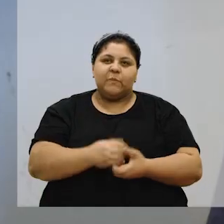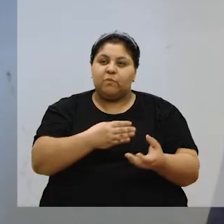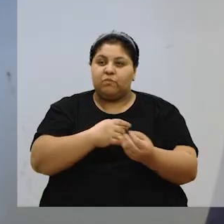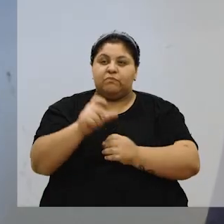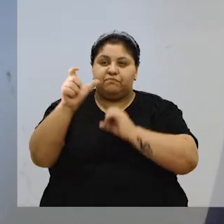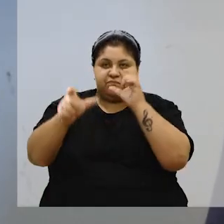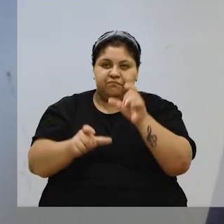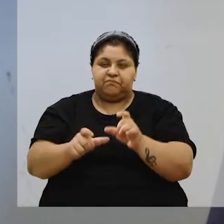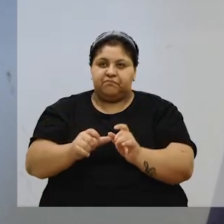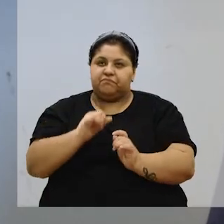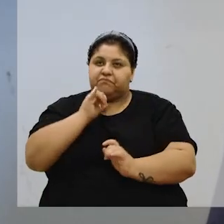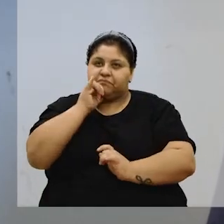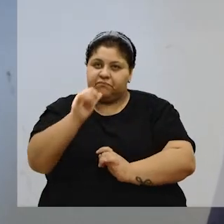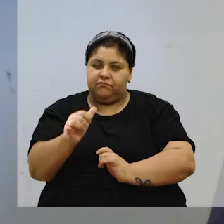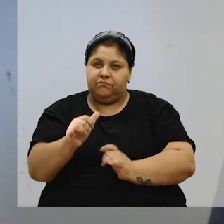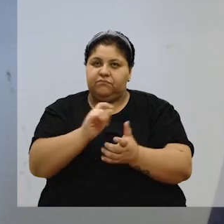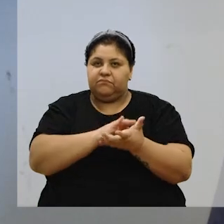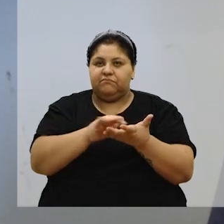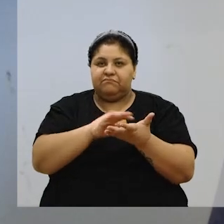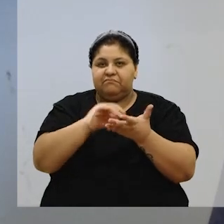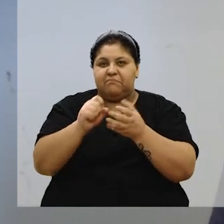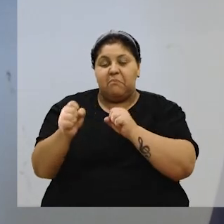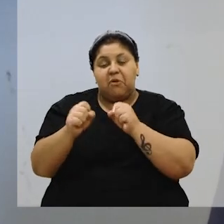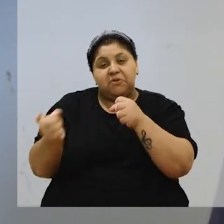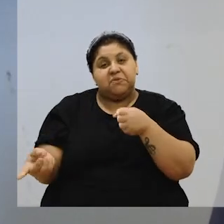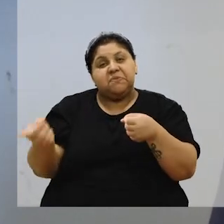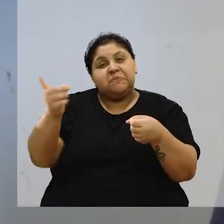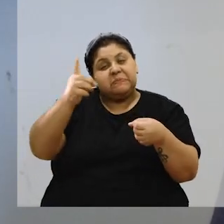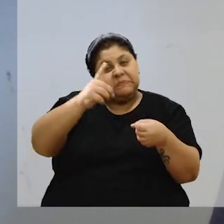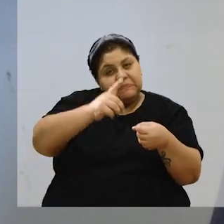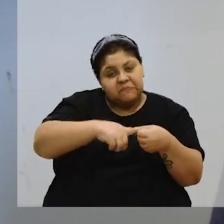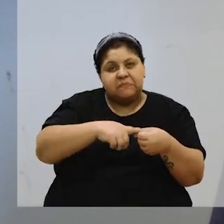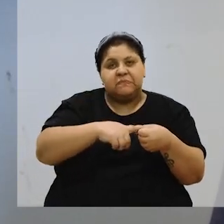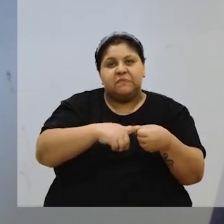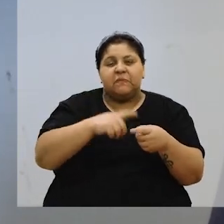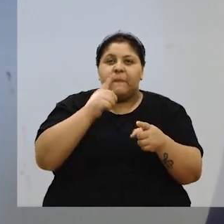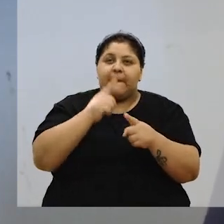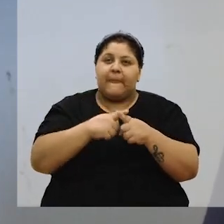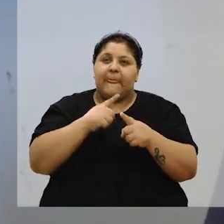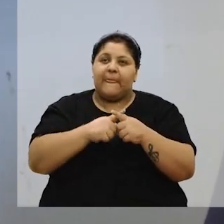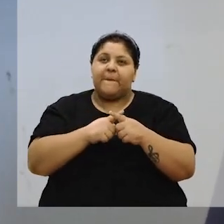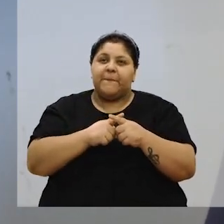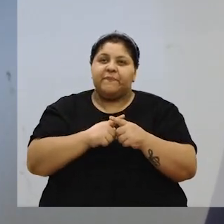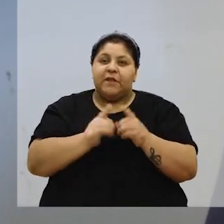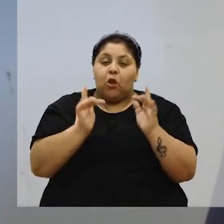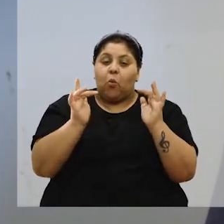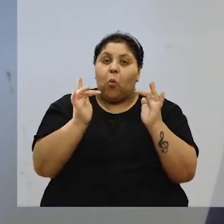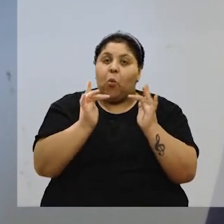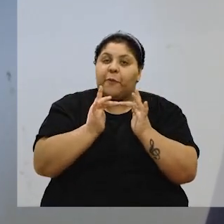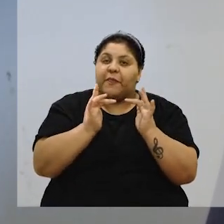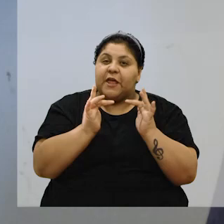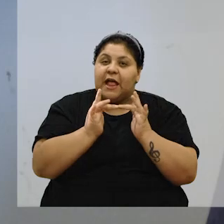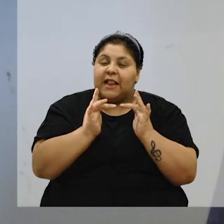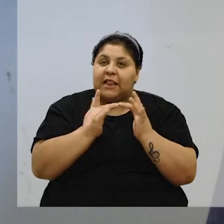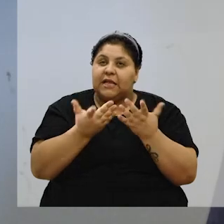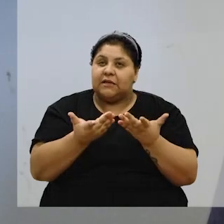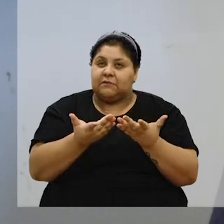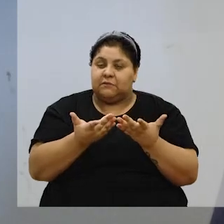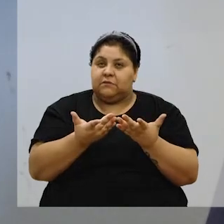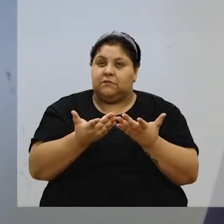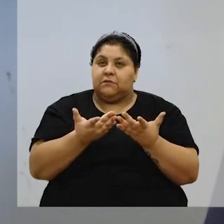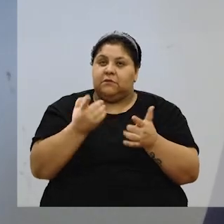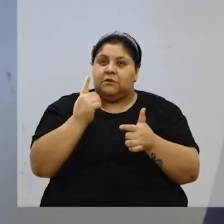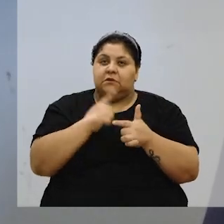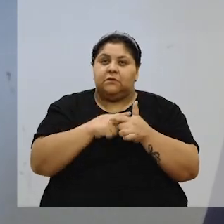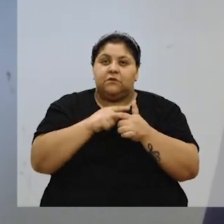E realmente, o que muita gente fala e tenta migrar às vezes para o digital acaba retornando, é muito por isso, né? Pelo contato,